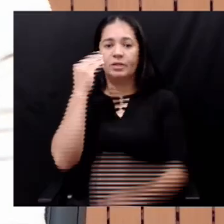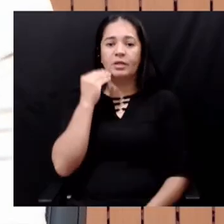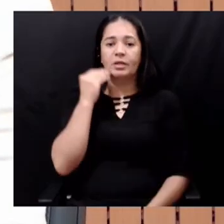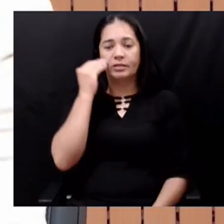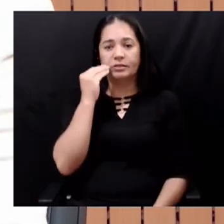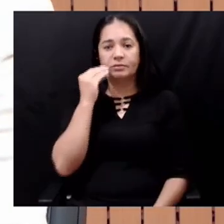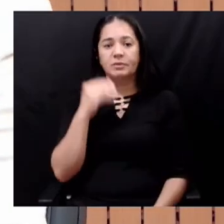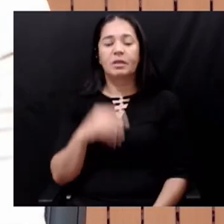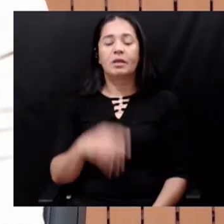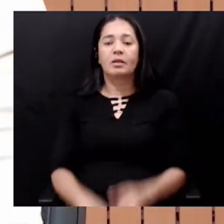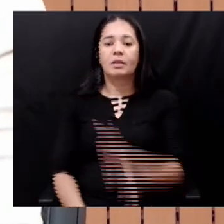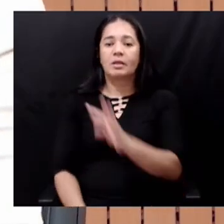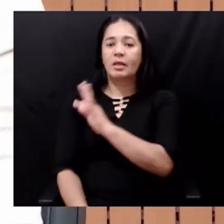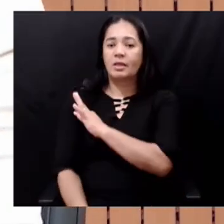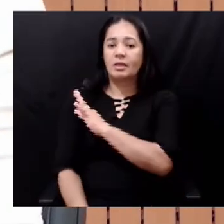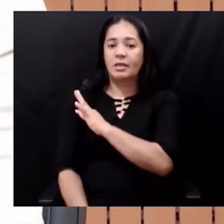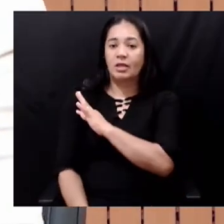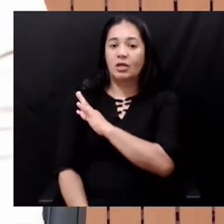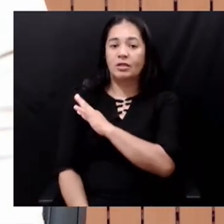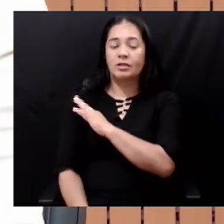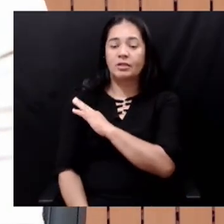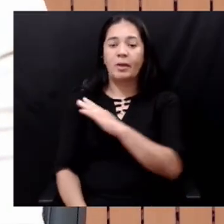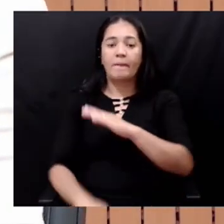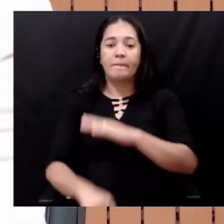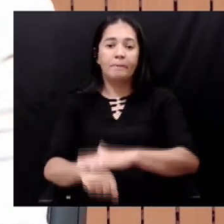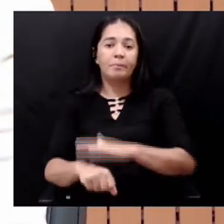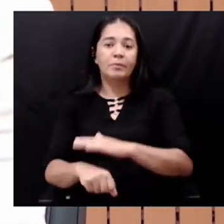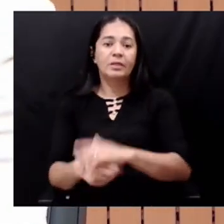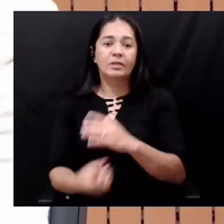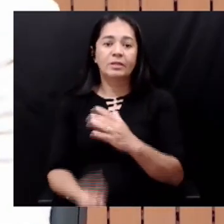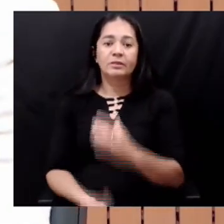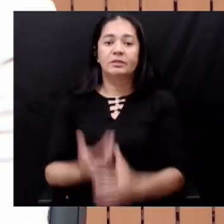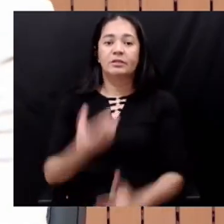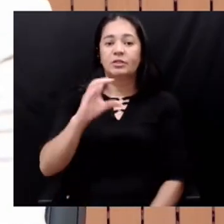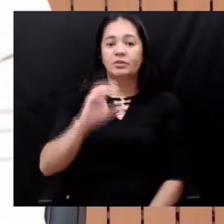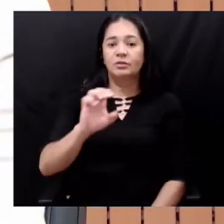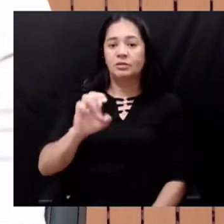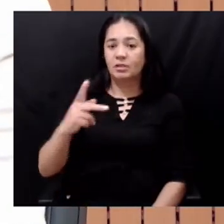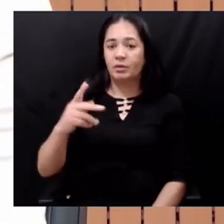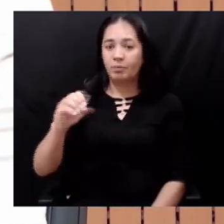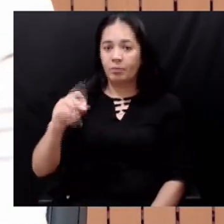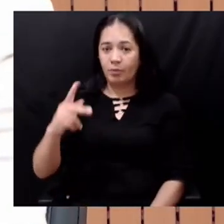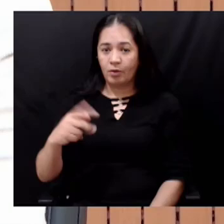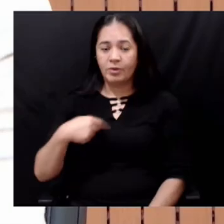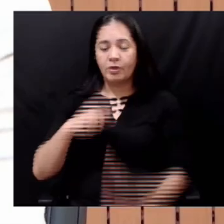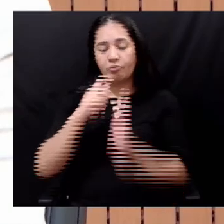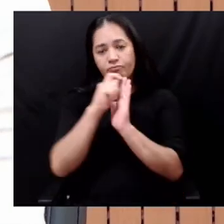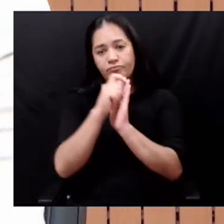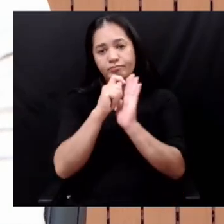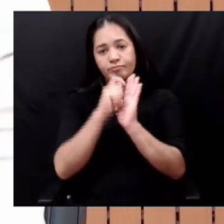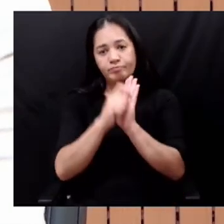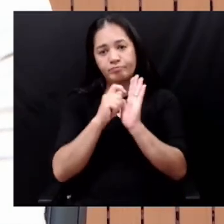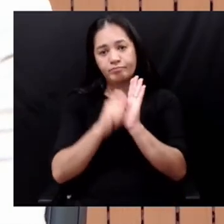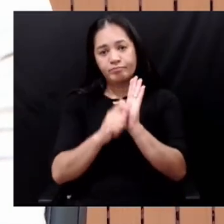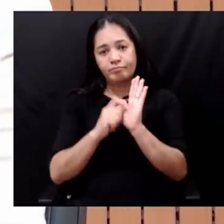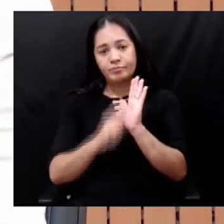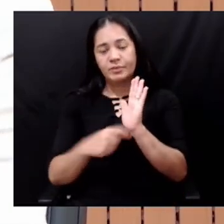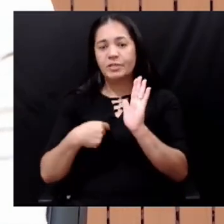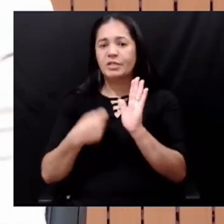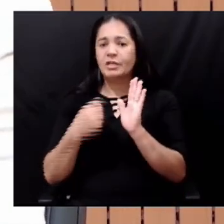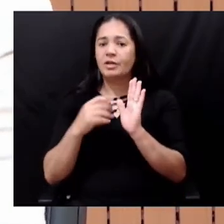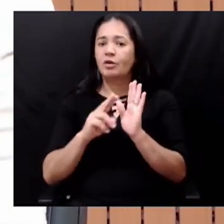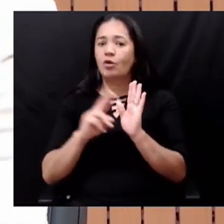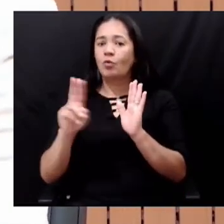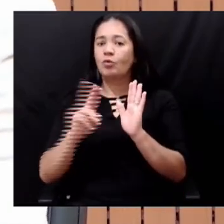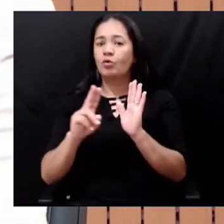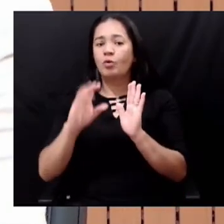nota técnica para a criação do CEPOP foi eu que redigi. Eu cito o Colmeia, inclusive, como uma experiência, porque